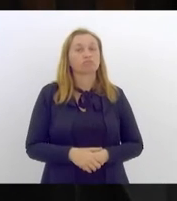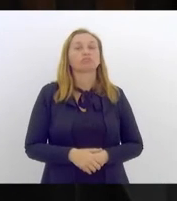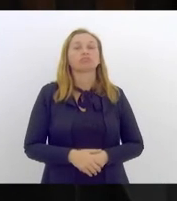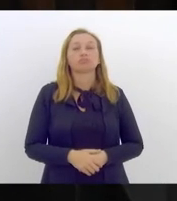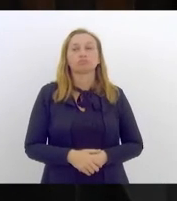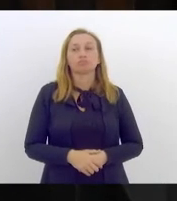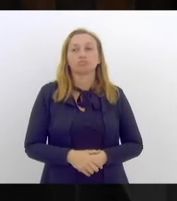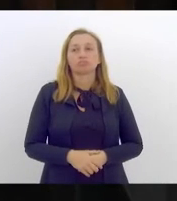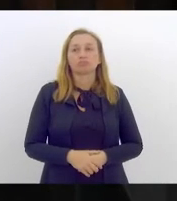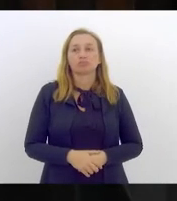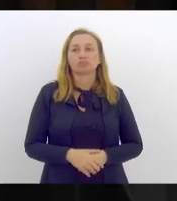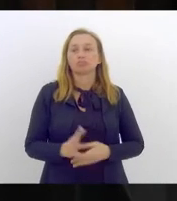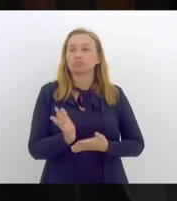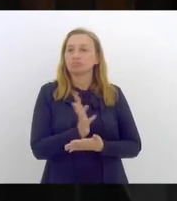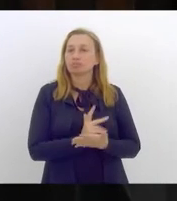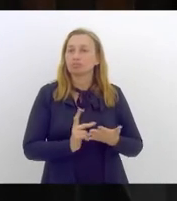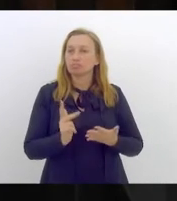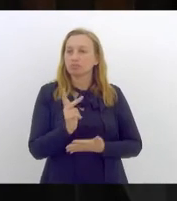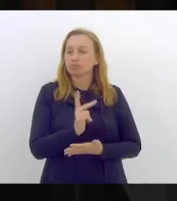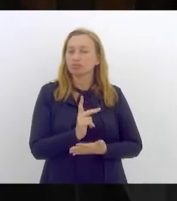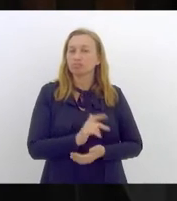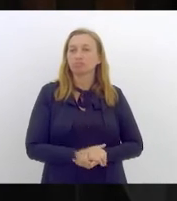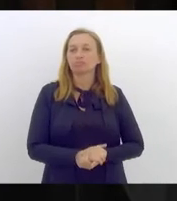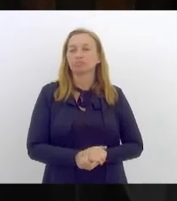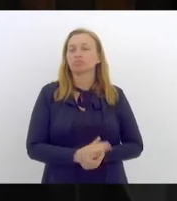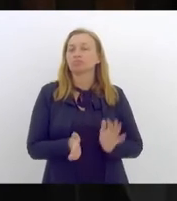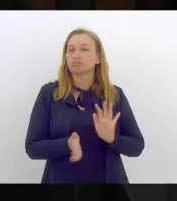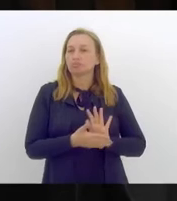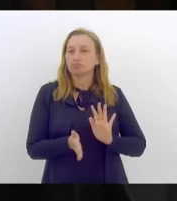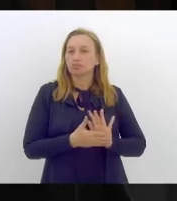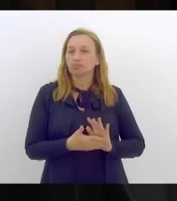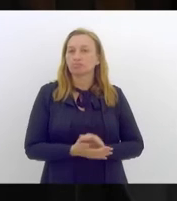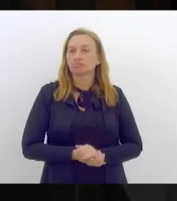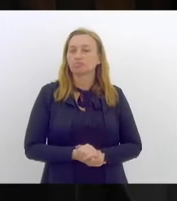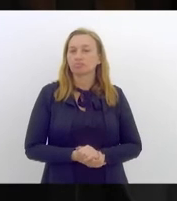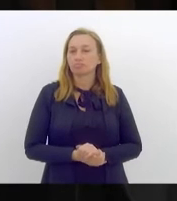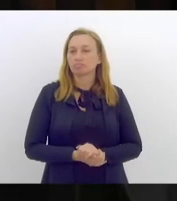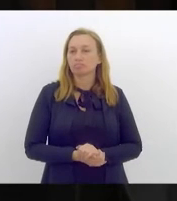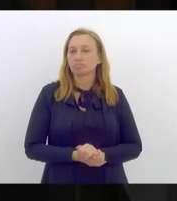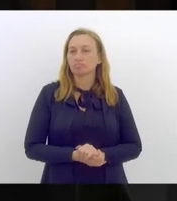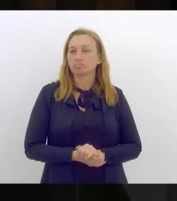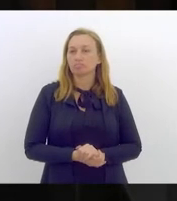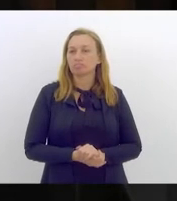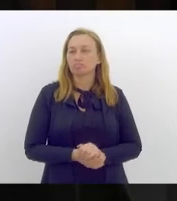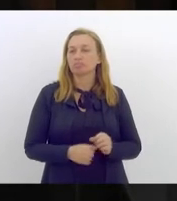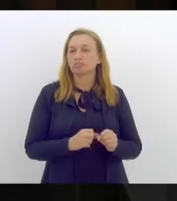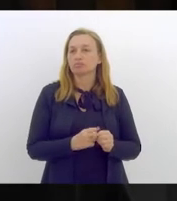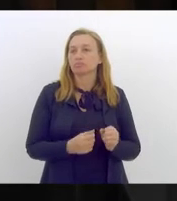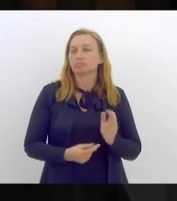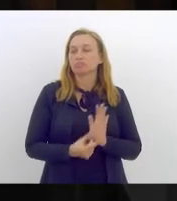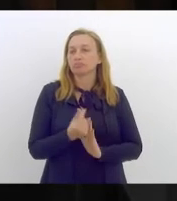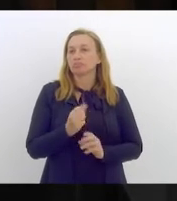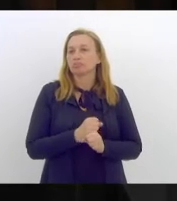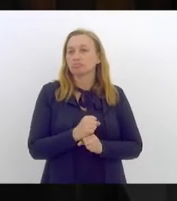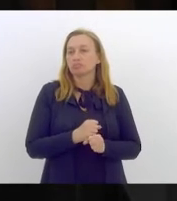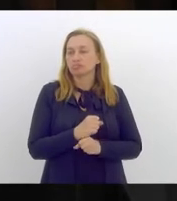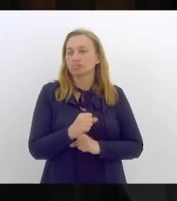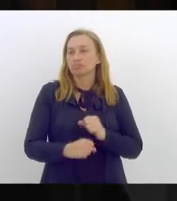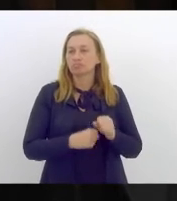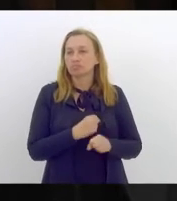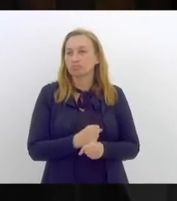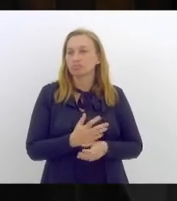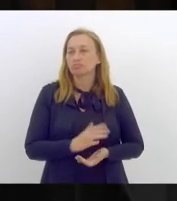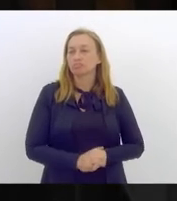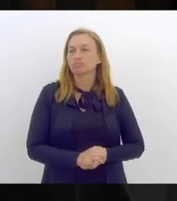alarmantes desenhadas nessa proposta de lei orçamentária anual. Destaque para a